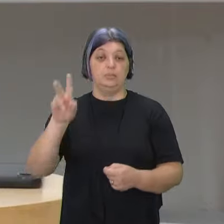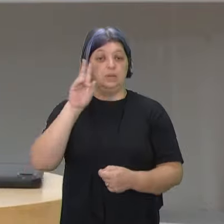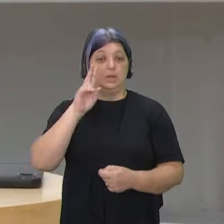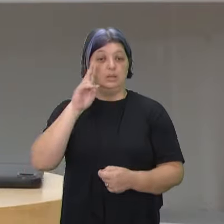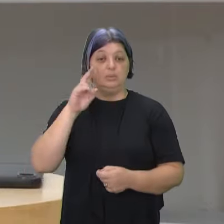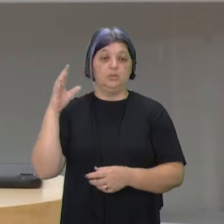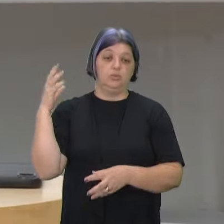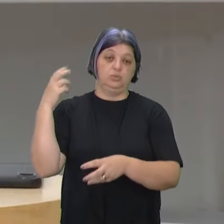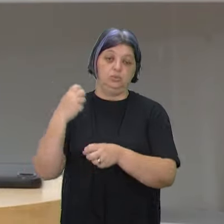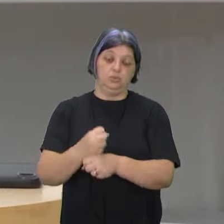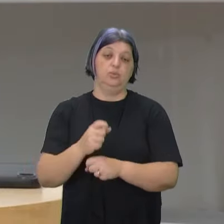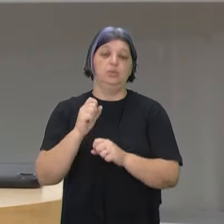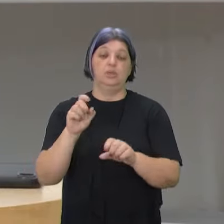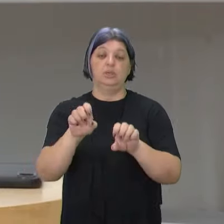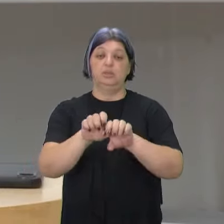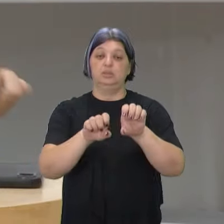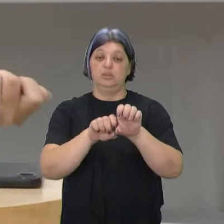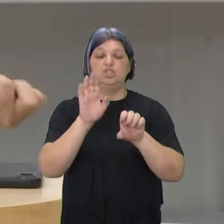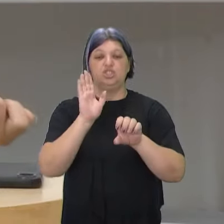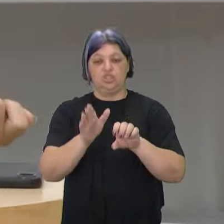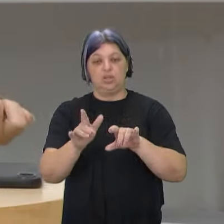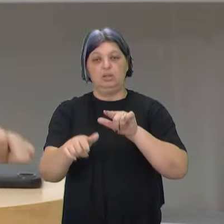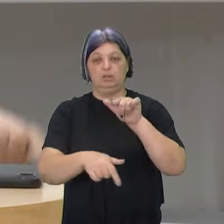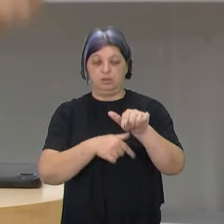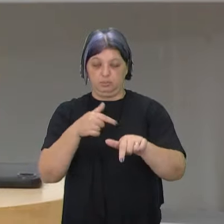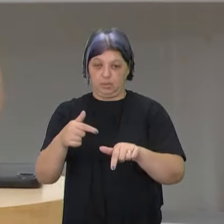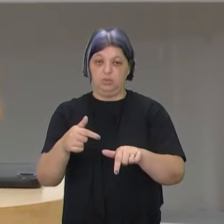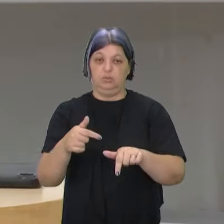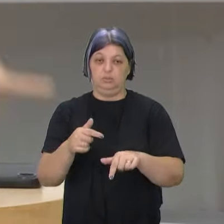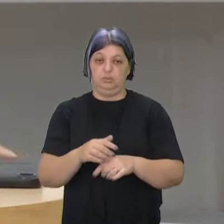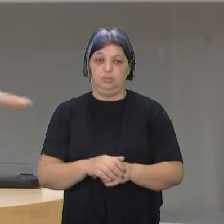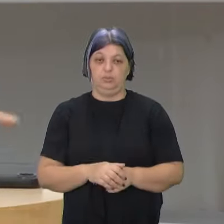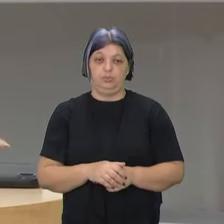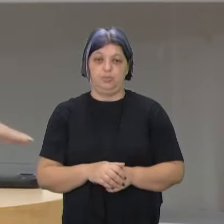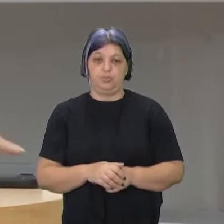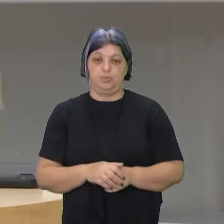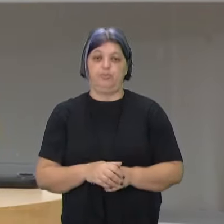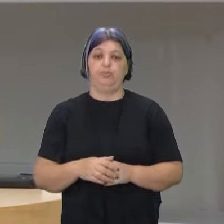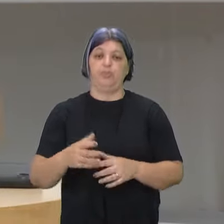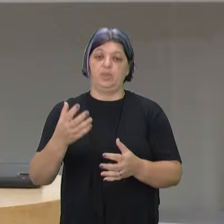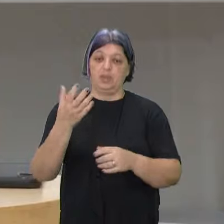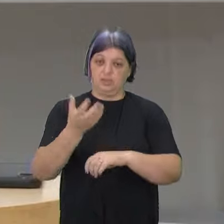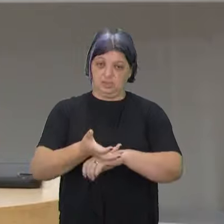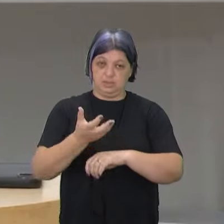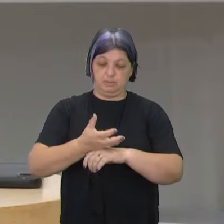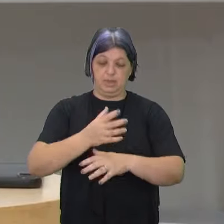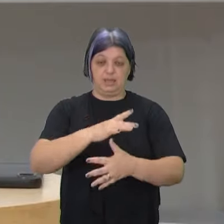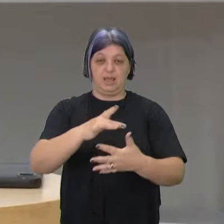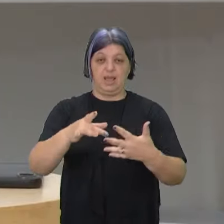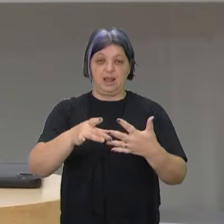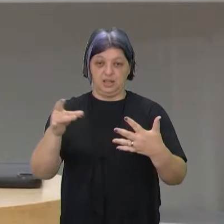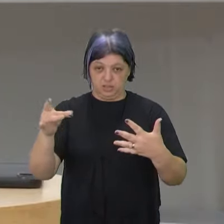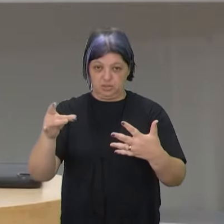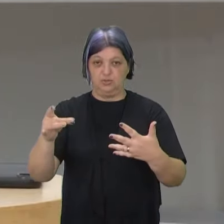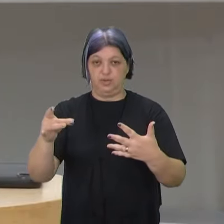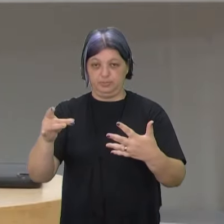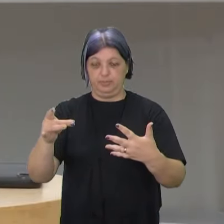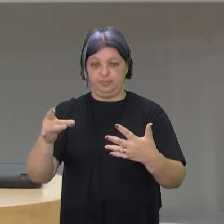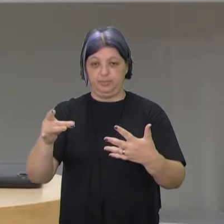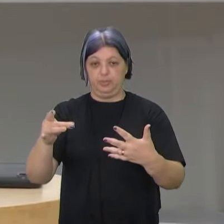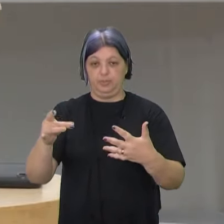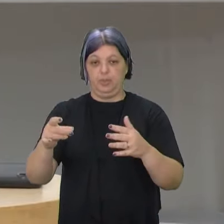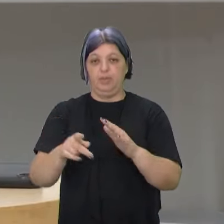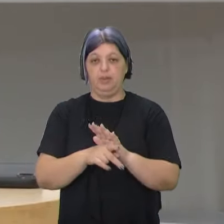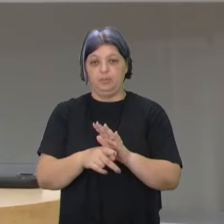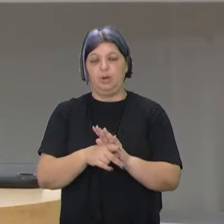são esses eixos estruturantes que a gente já trabalha um pouquinho eles durante as eletivas, né? São os mesmos eixos aí que a gente vem,